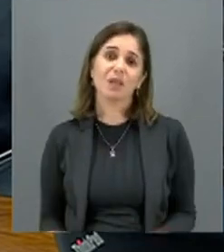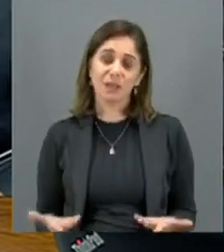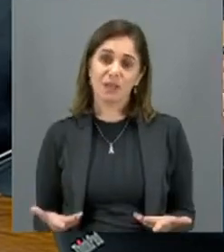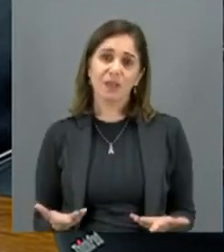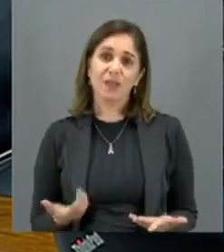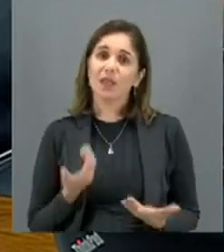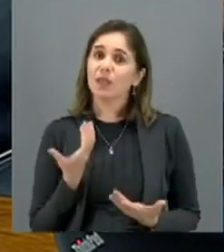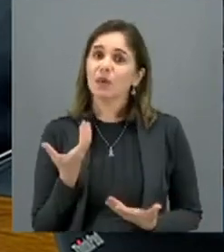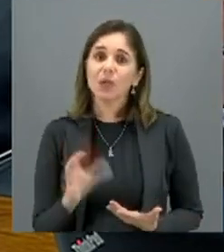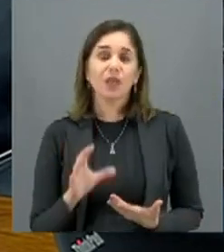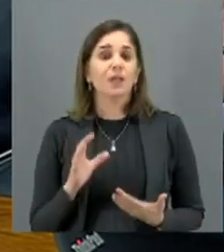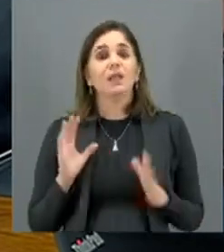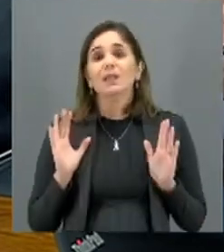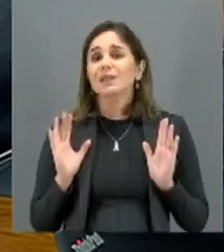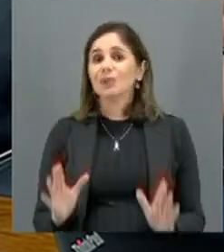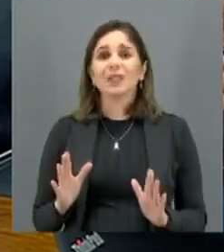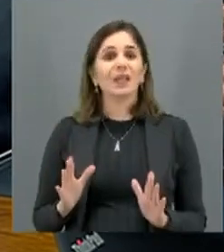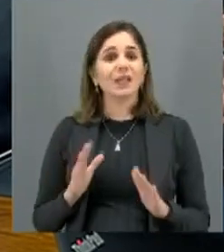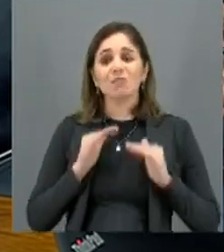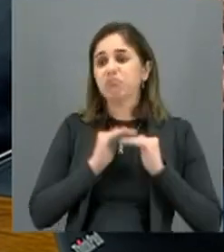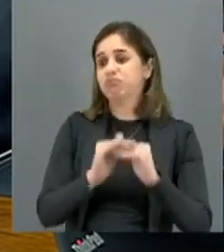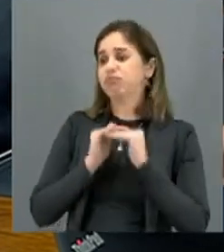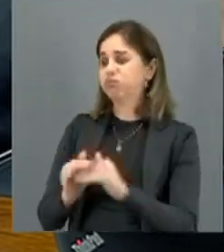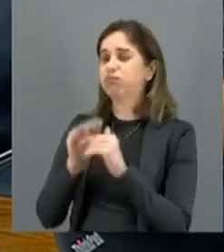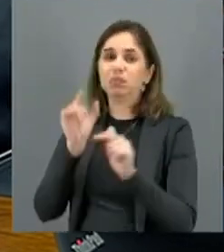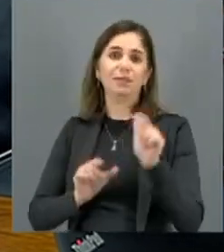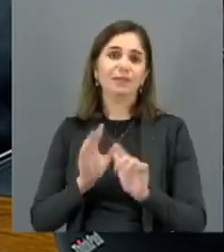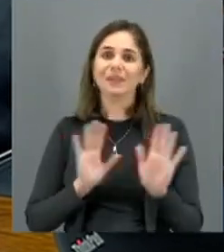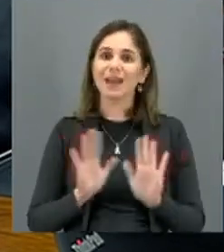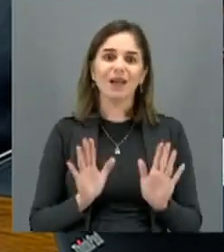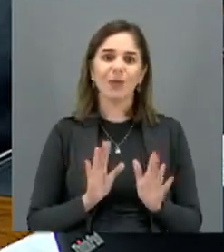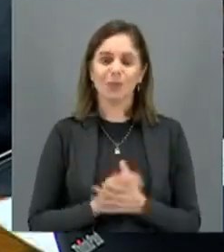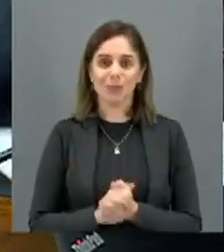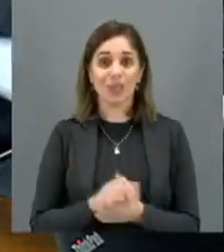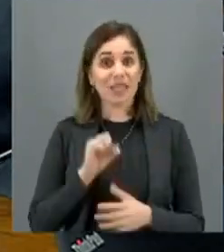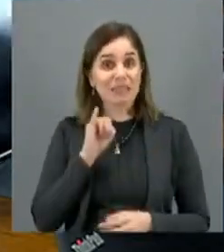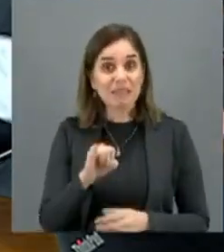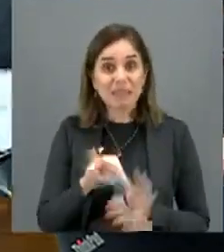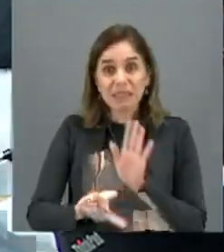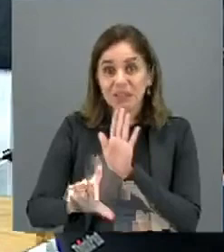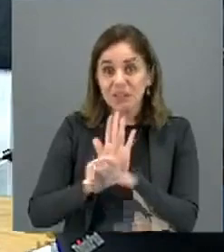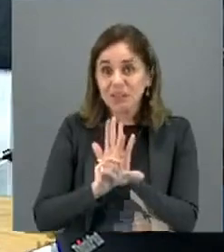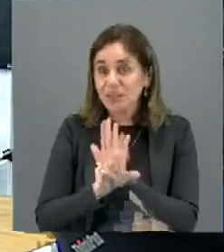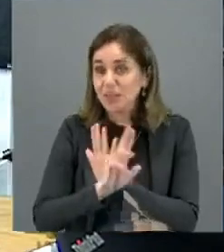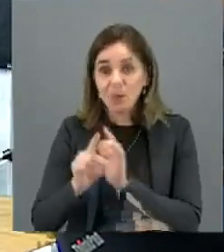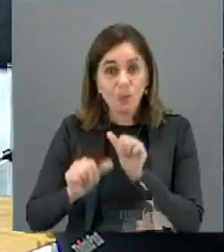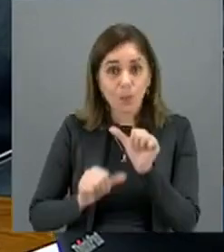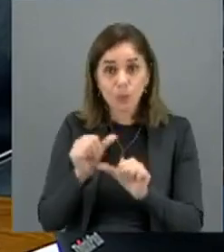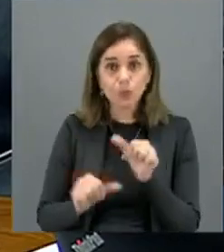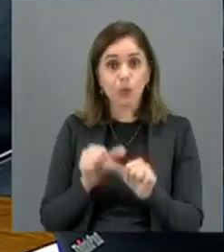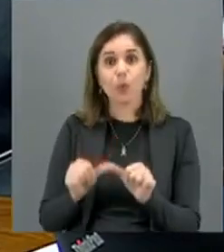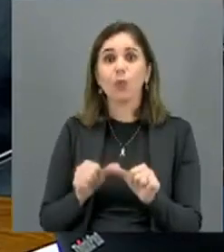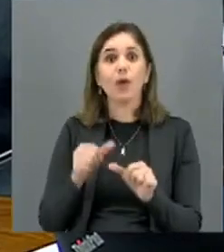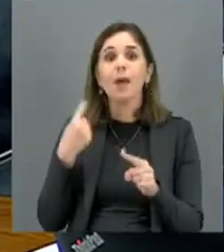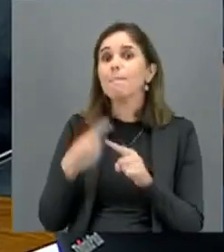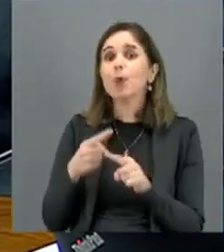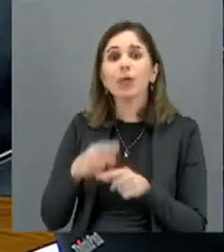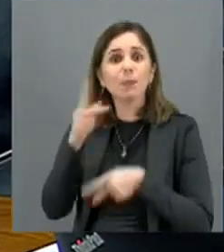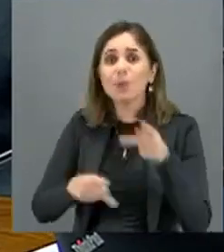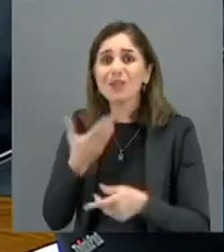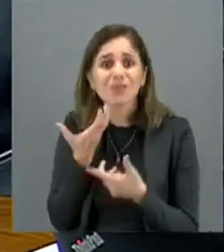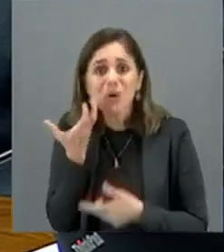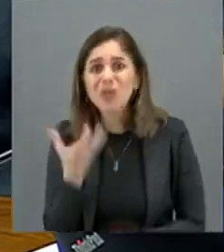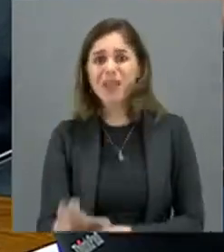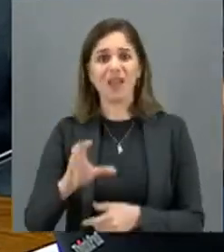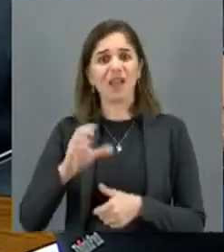e sem nenhuma disposição de hostilizar quem quer que seja. Se a legislação não foi alterada, é porque a população não quer que ela seja